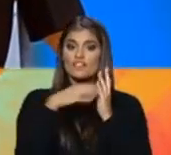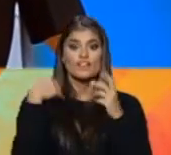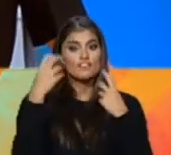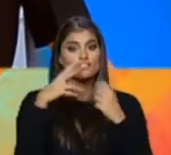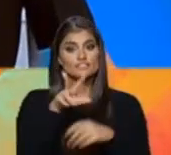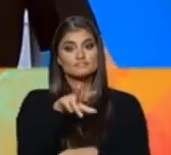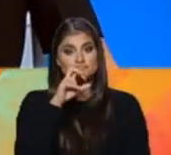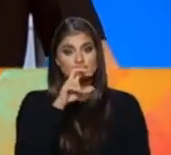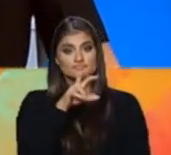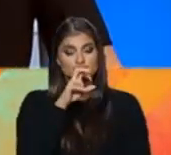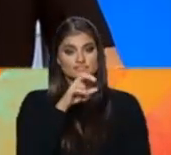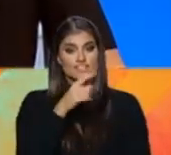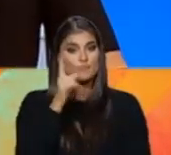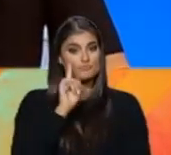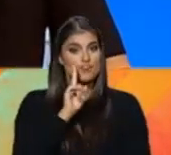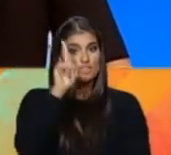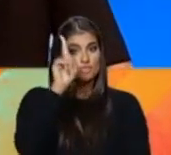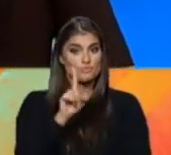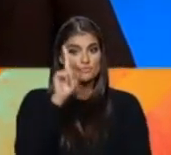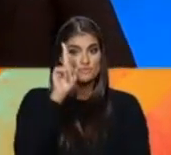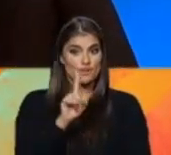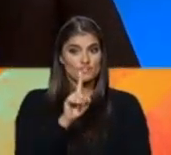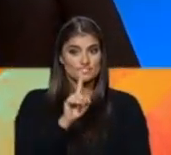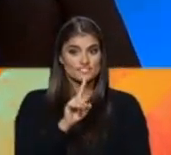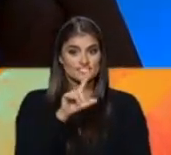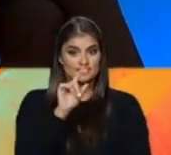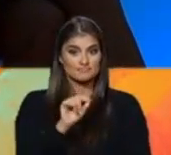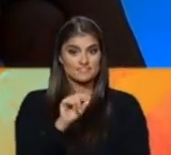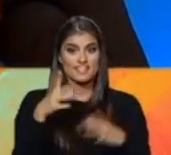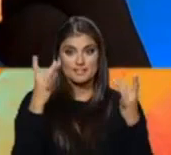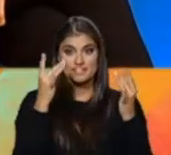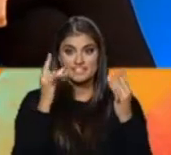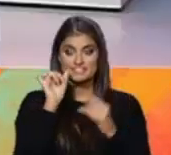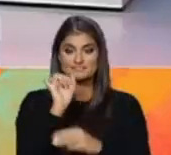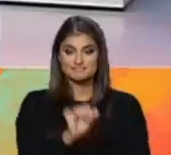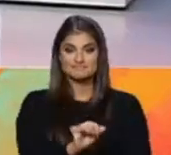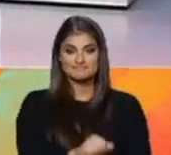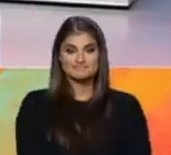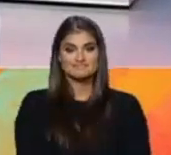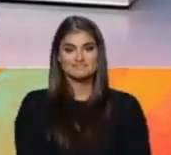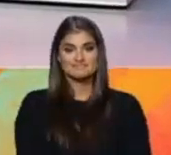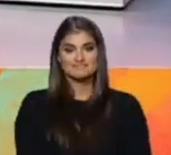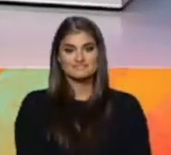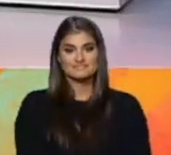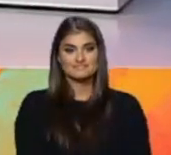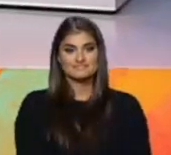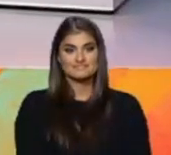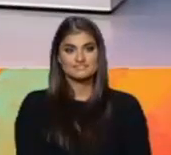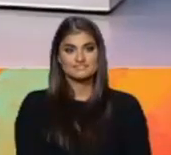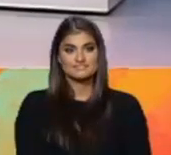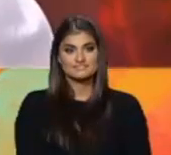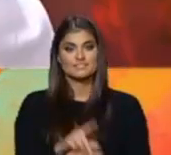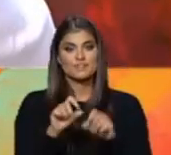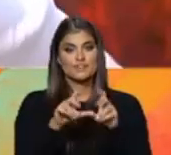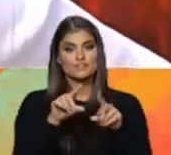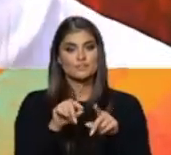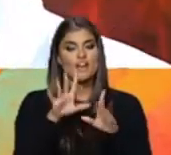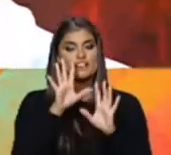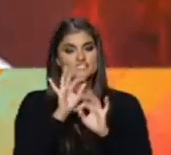que a mulher do norte são altos de brincadeira. Como no campo é